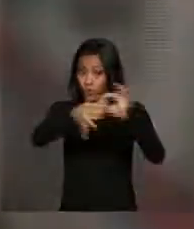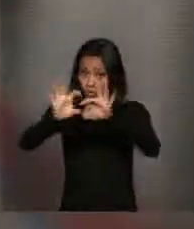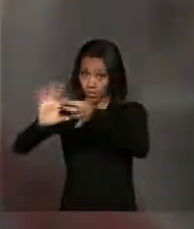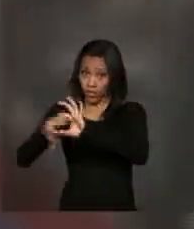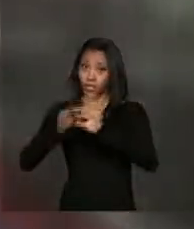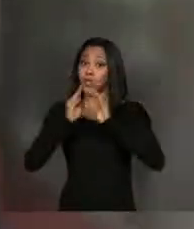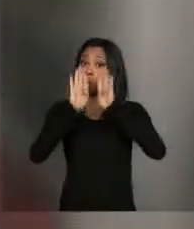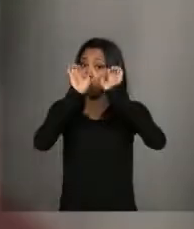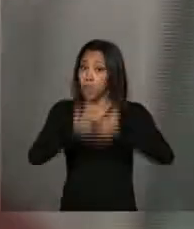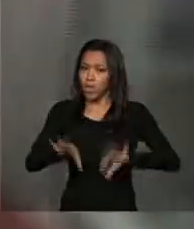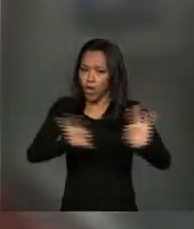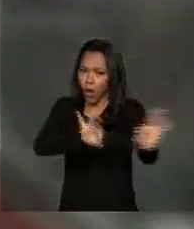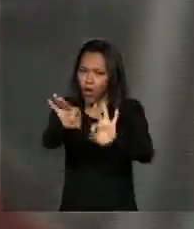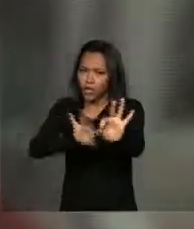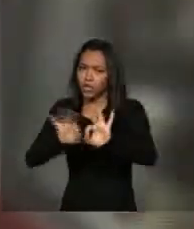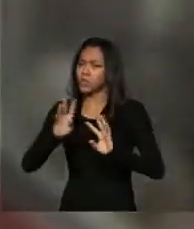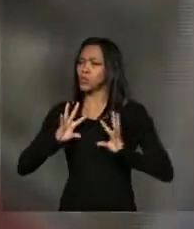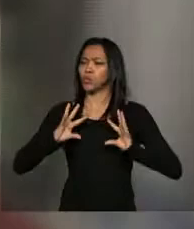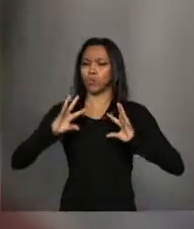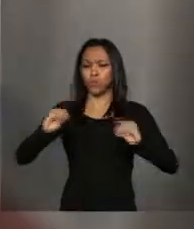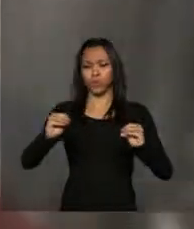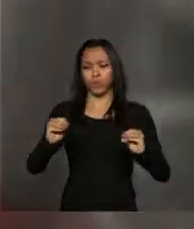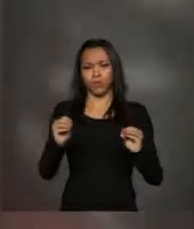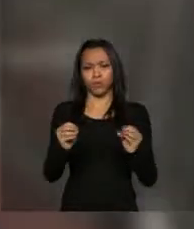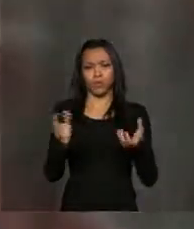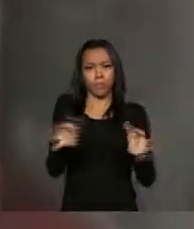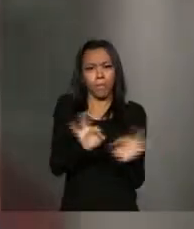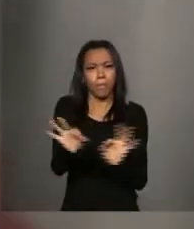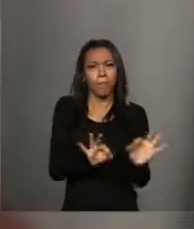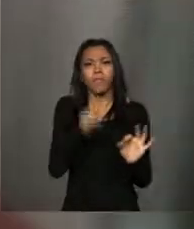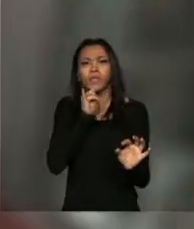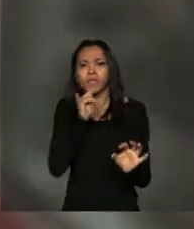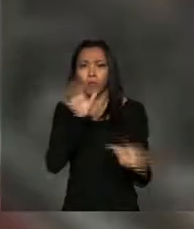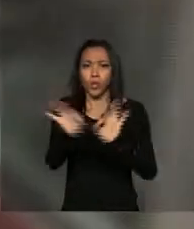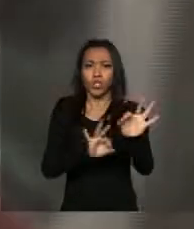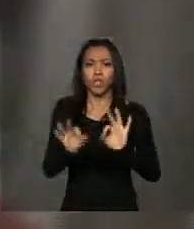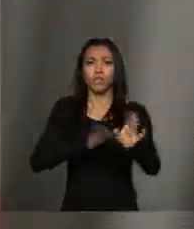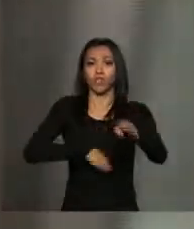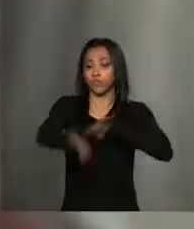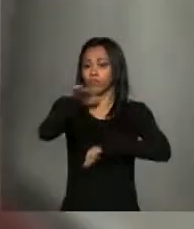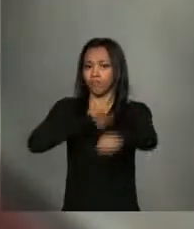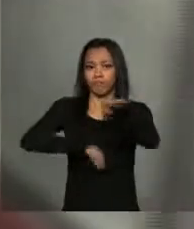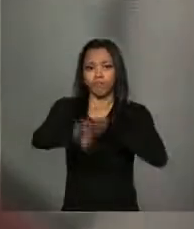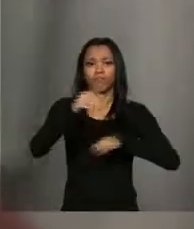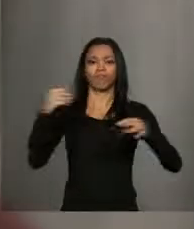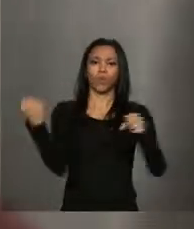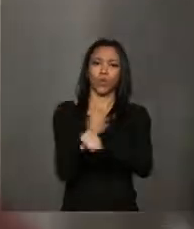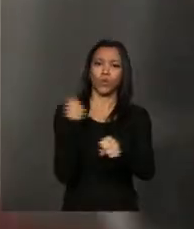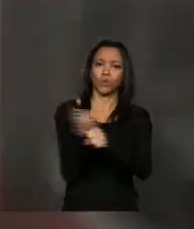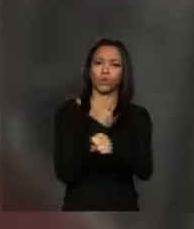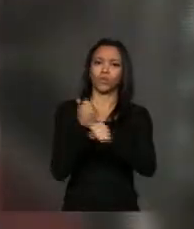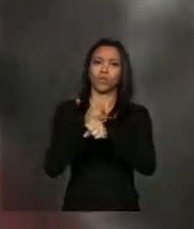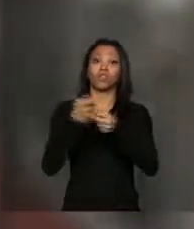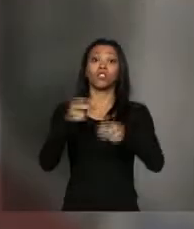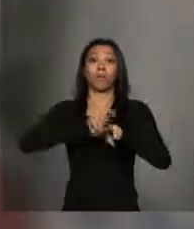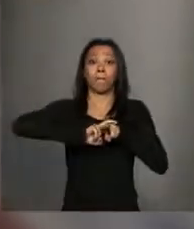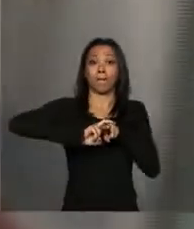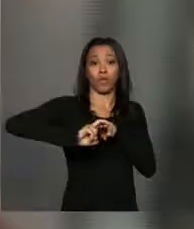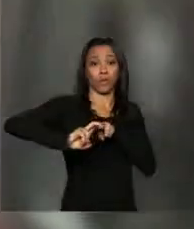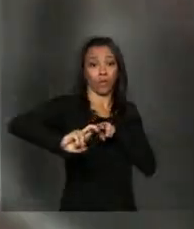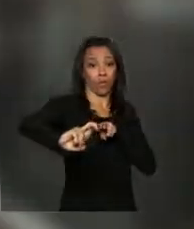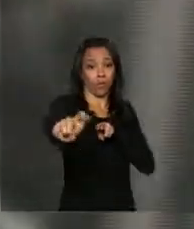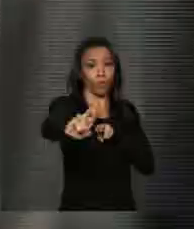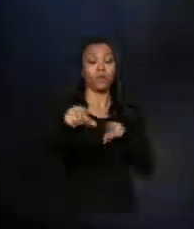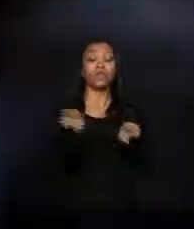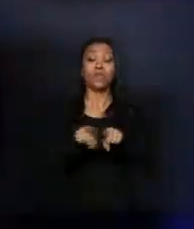corra bem, várias medidas estão sendo tomadas. Projetos de mobilidade, como obras de ampliação do metrô. Na área